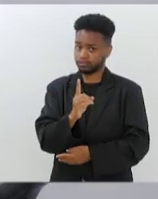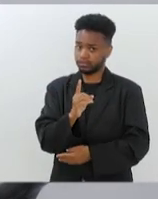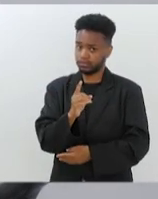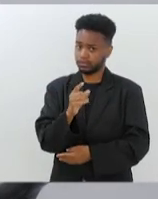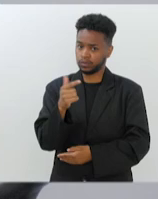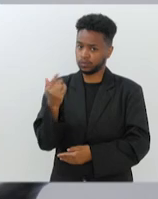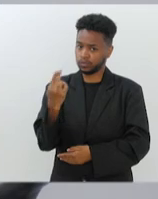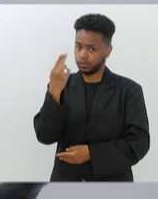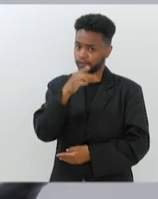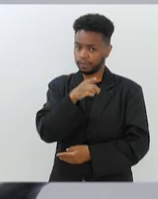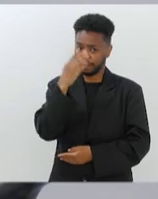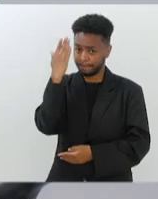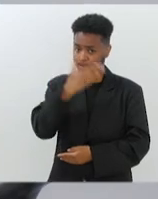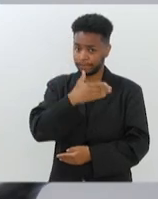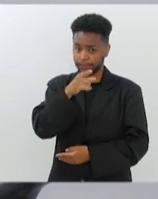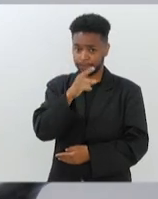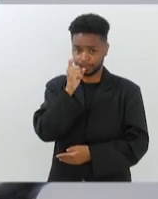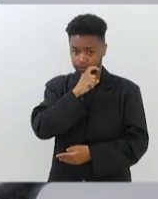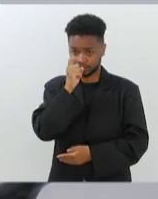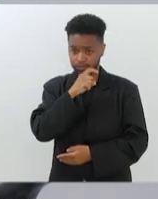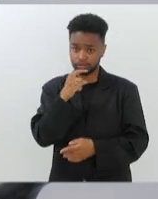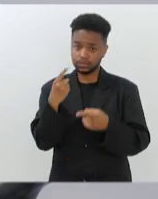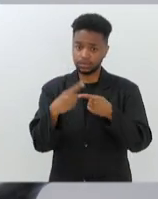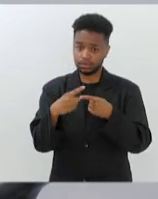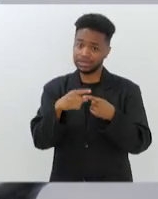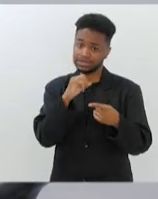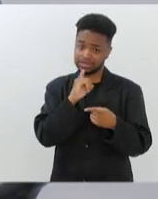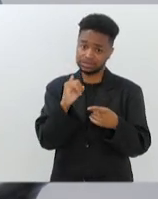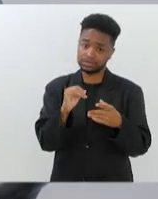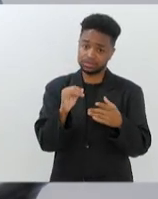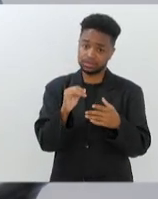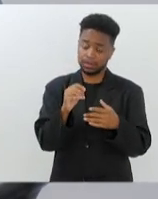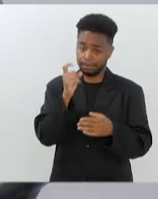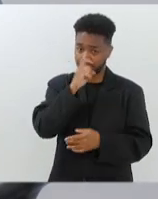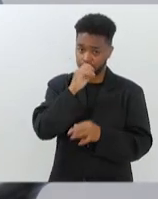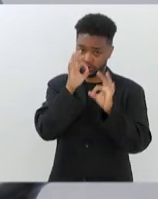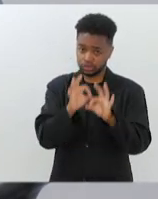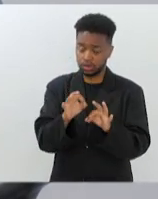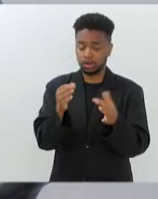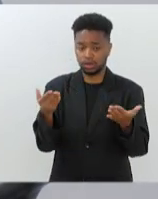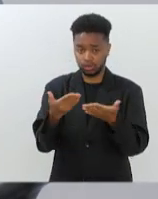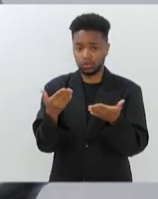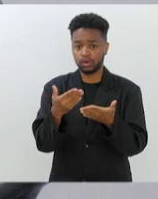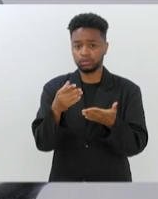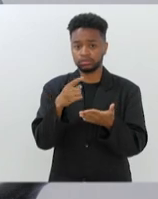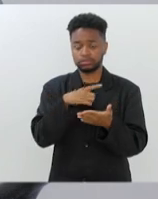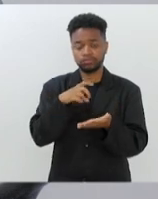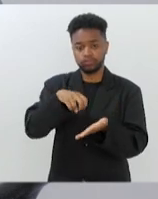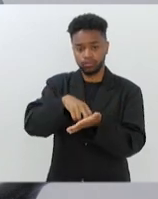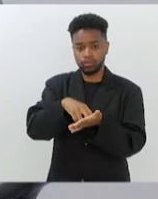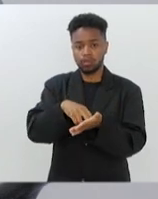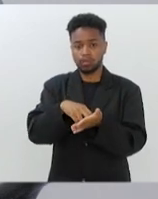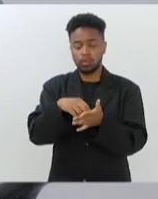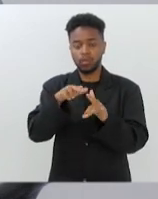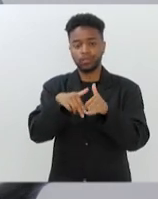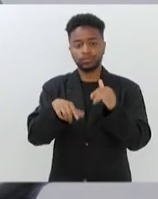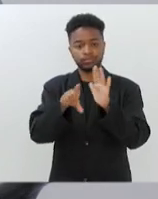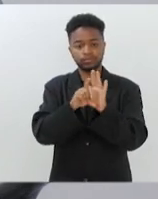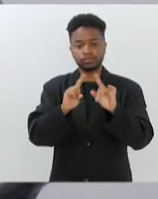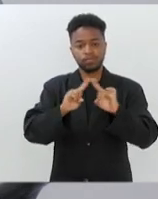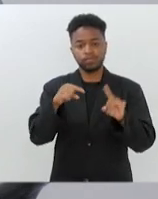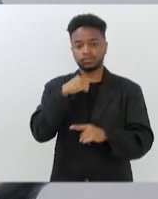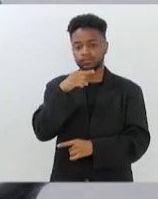comprovar que o senhor tá mentindo senão o senhor responderia nesse momento sobre as penas da lei por estar mentindo perante uma CPI mas eu infelizmente não tenho como comprovar